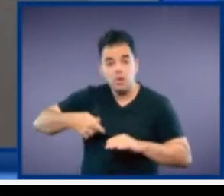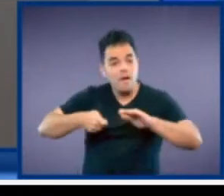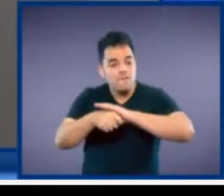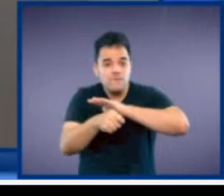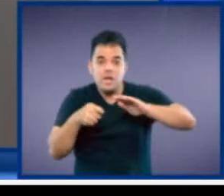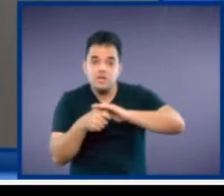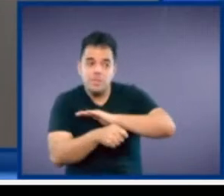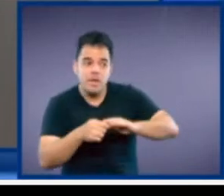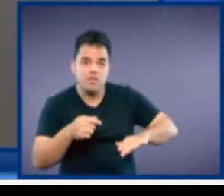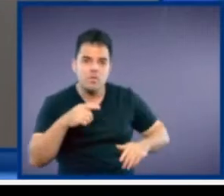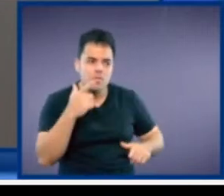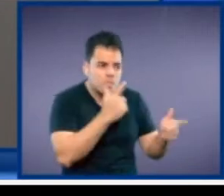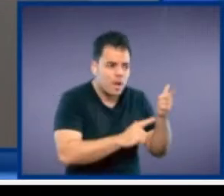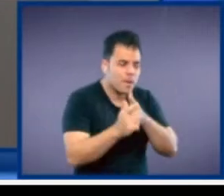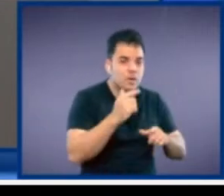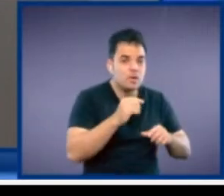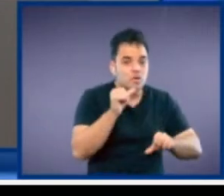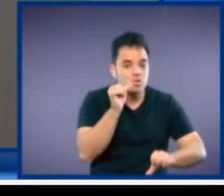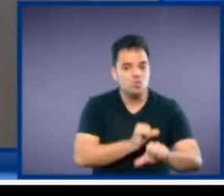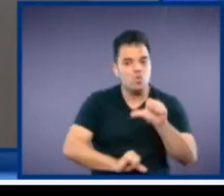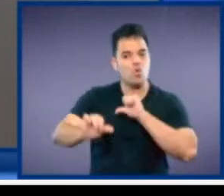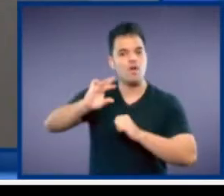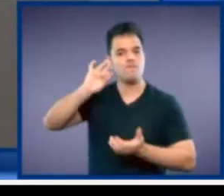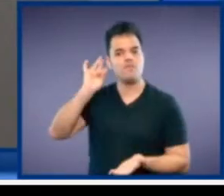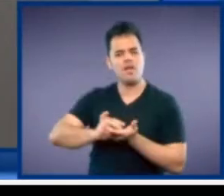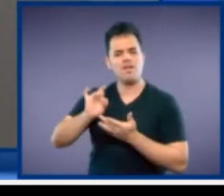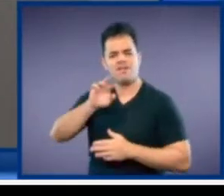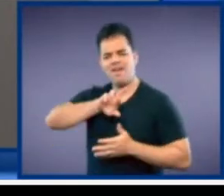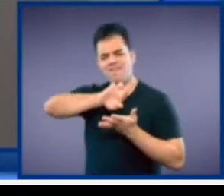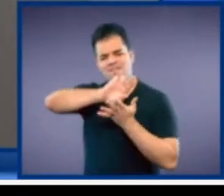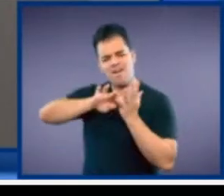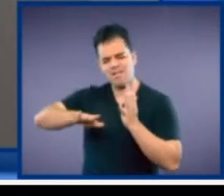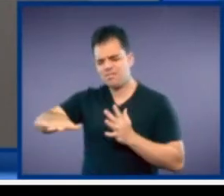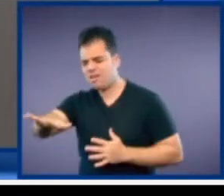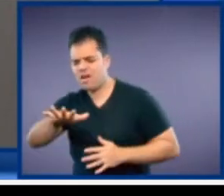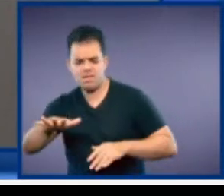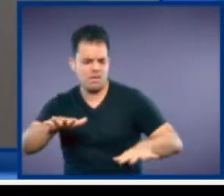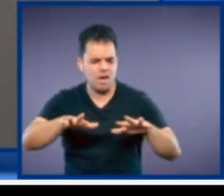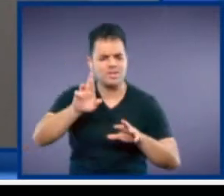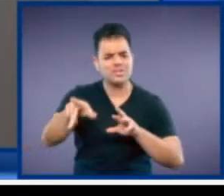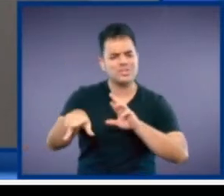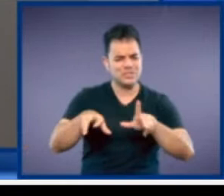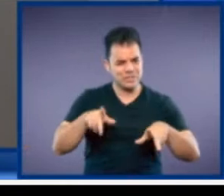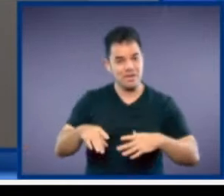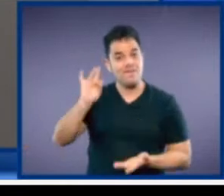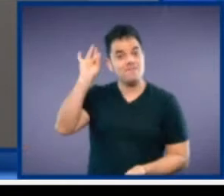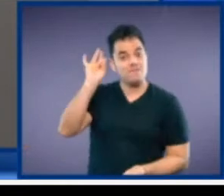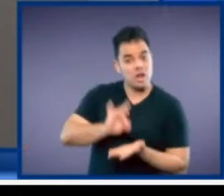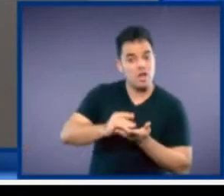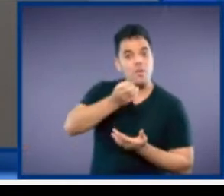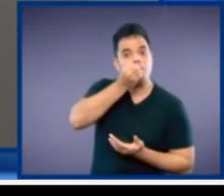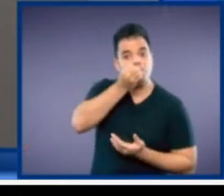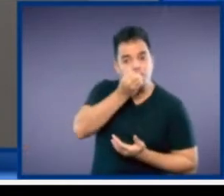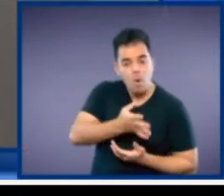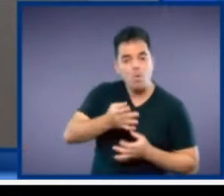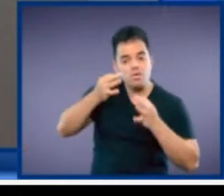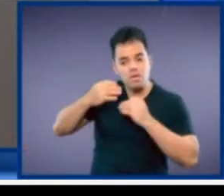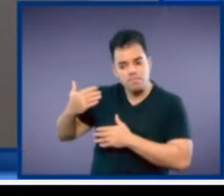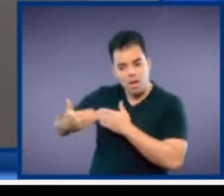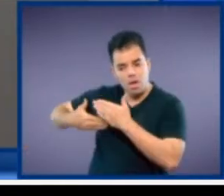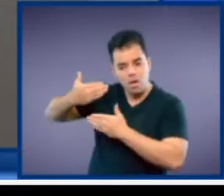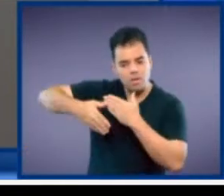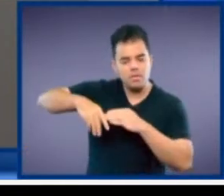o que já tem transformado a realidade em vários setores. Um verdadeiro e bom legado que estamos deixando para o